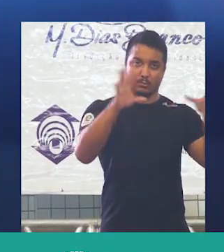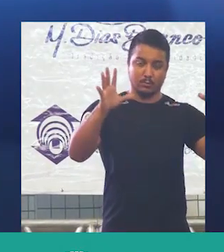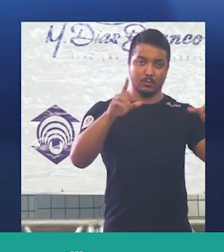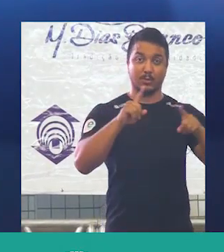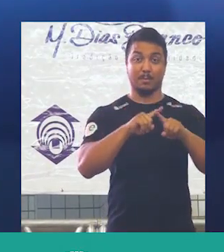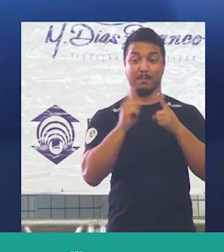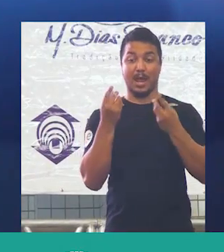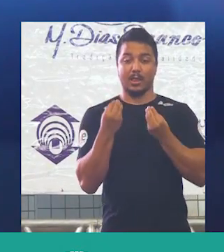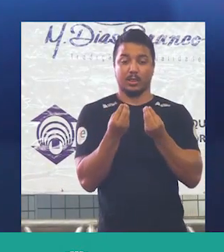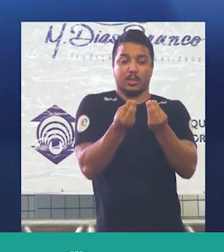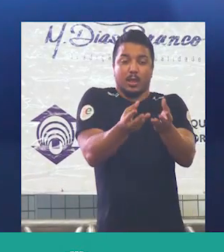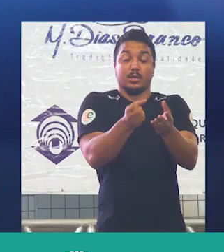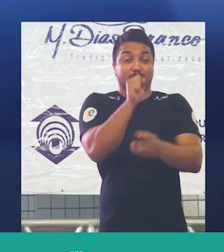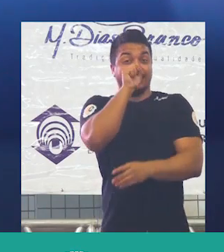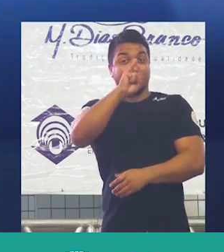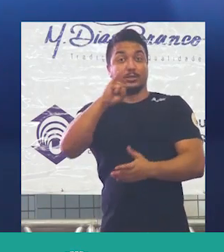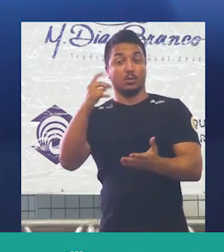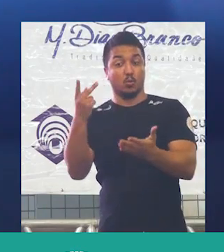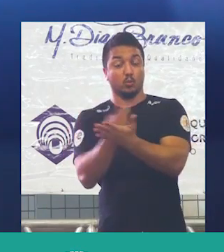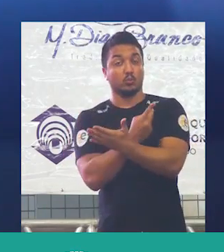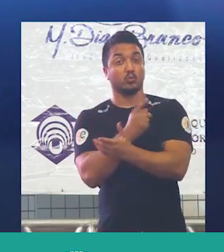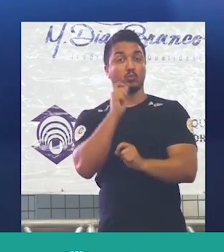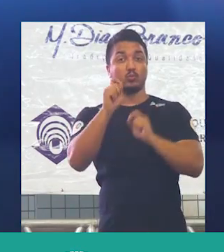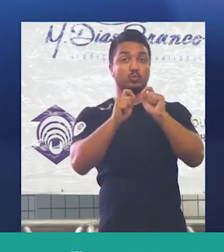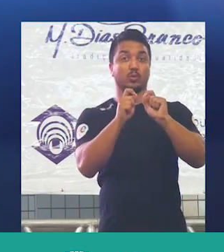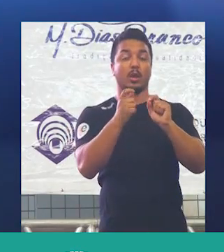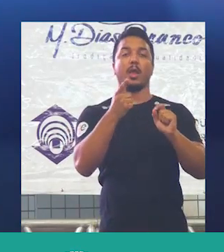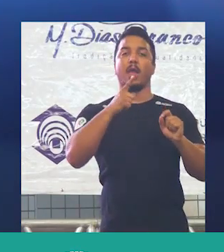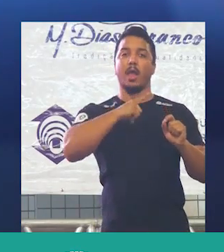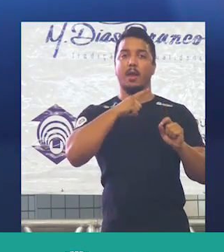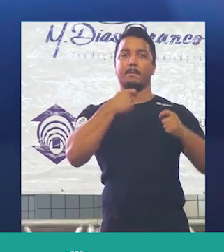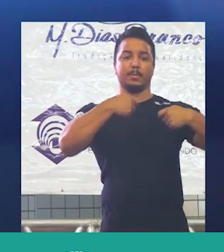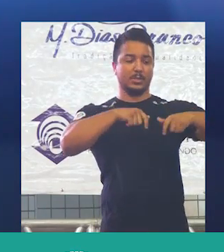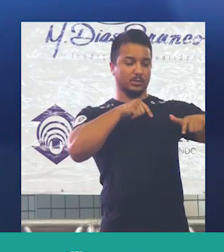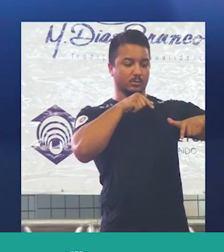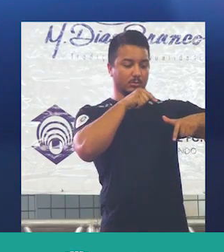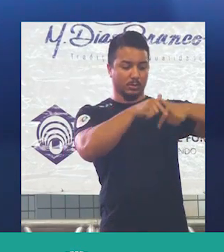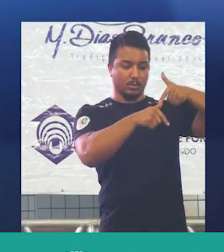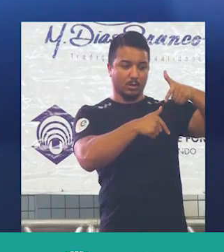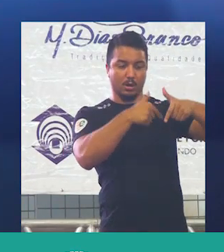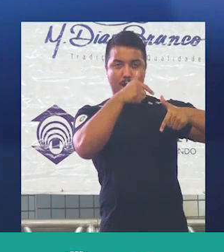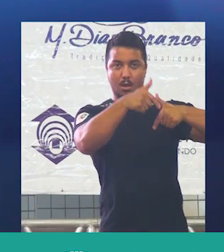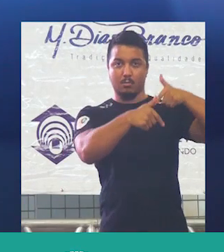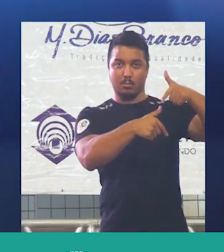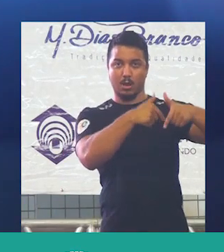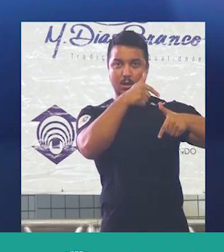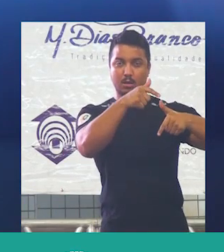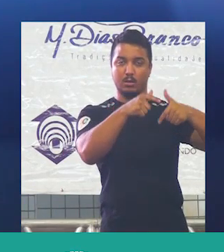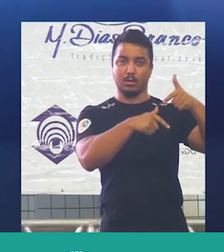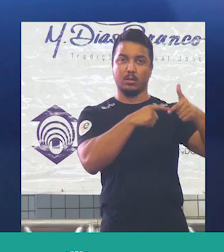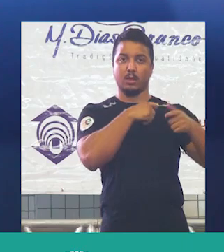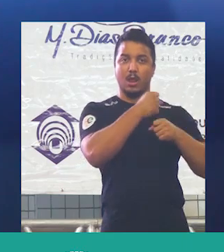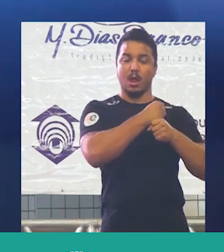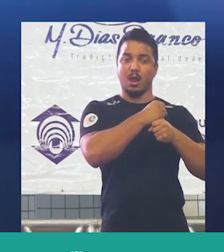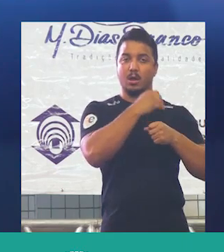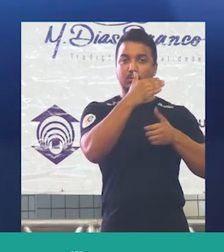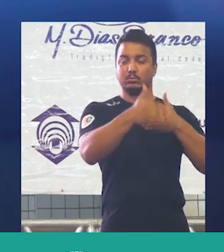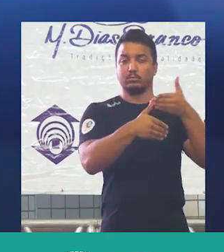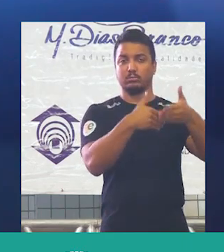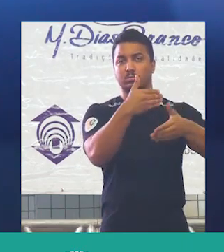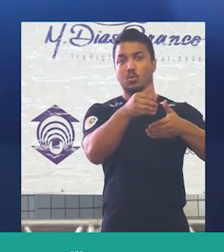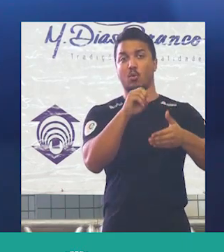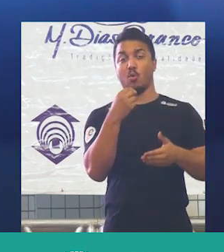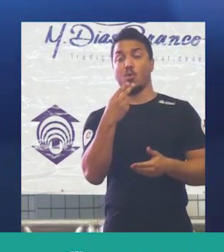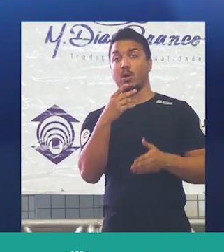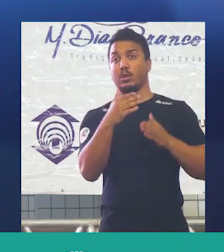cativos sob condições, como a de trabalharem para ele durante mais alguns anos, ou